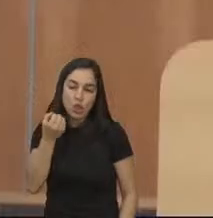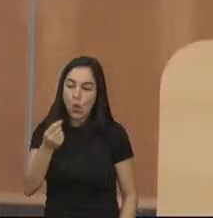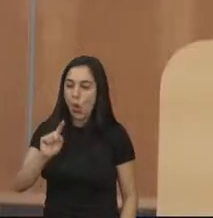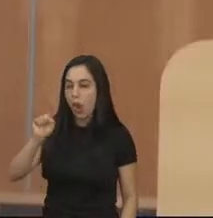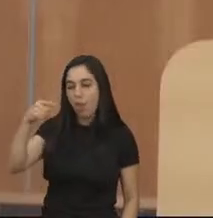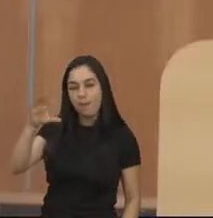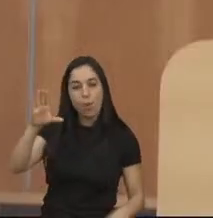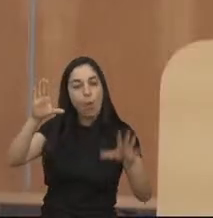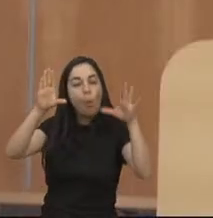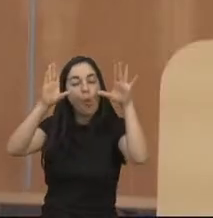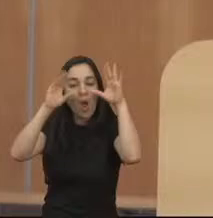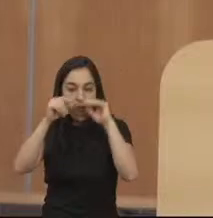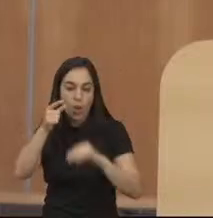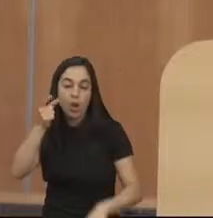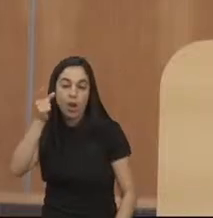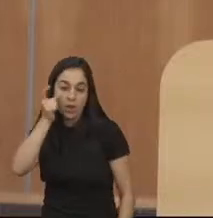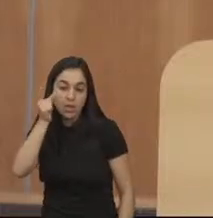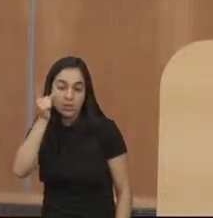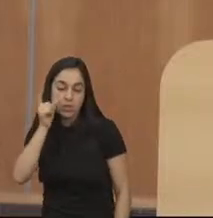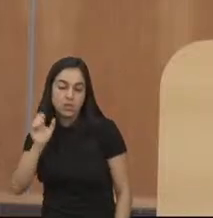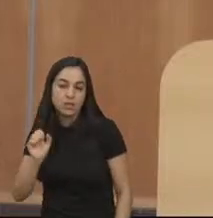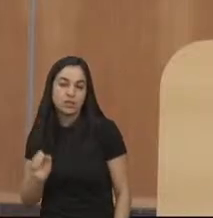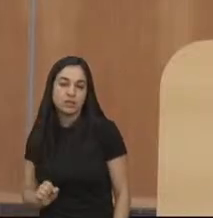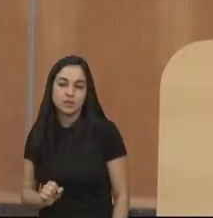noite também.